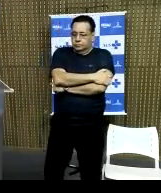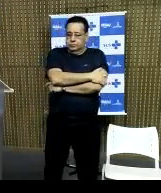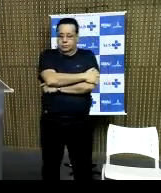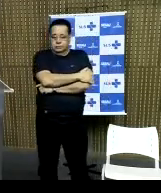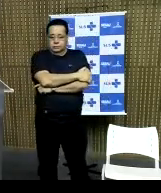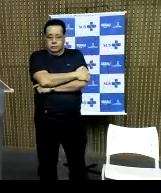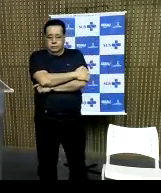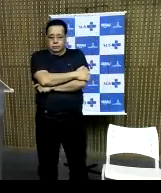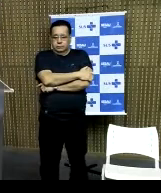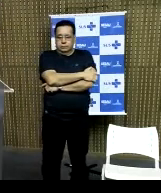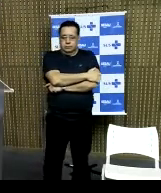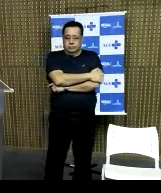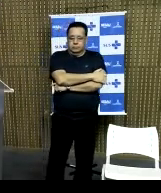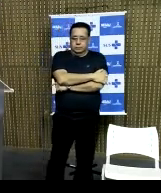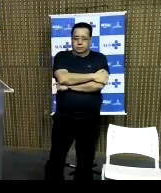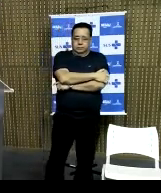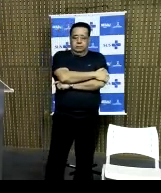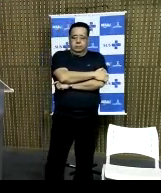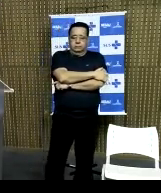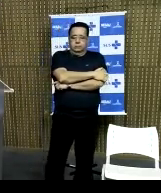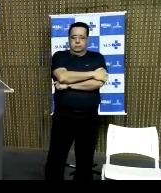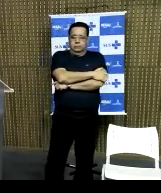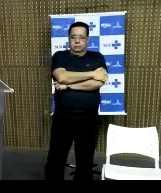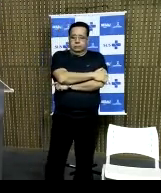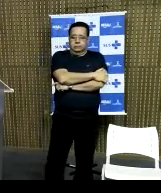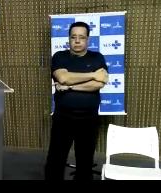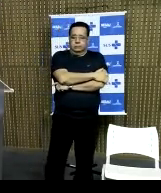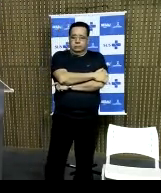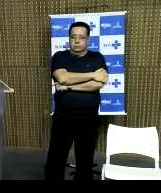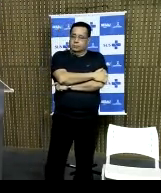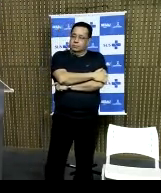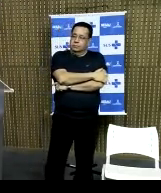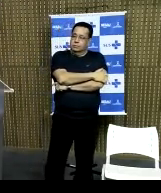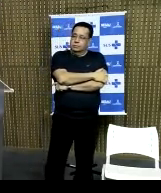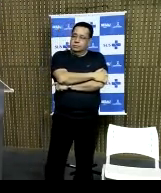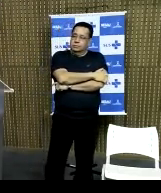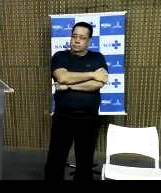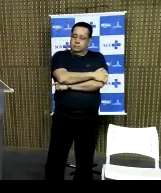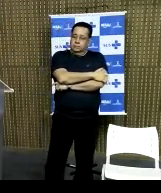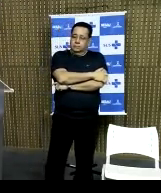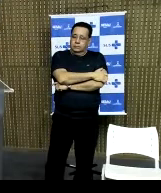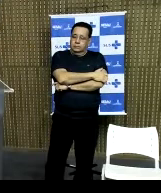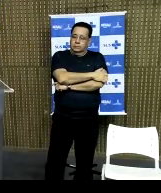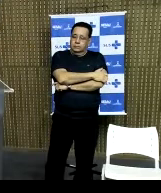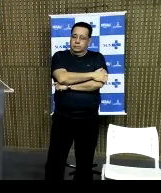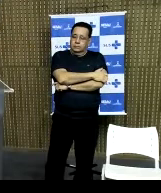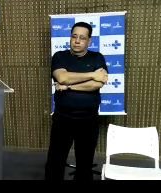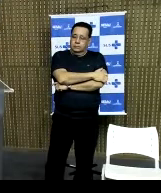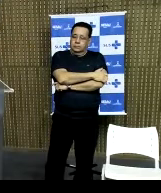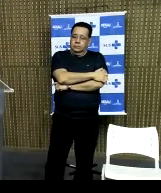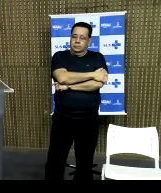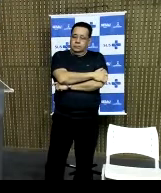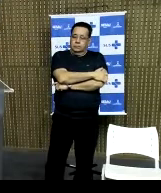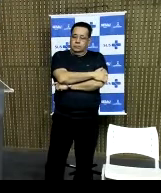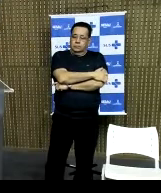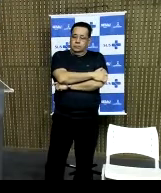resistência de algumas gestantes, né? A gente tem um número alto de gestantes adolescentes e elas têm